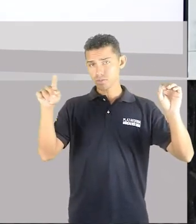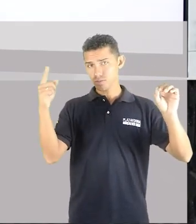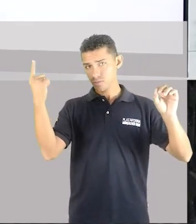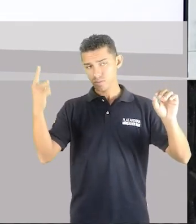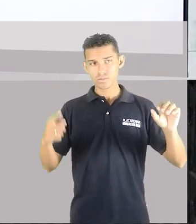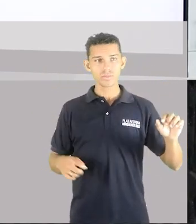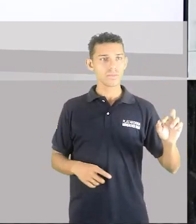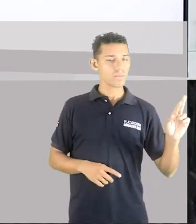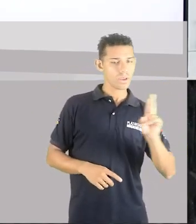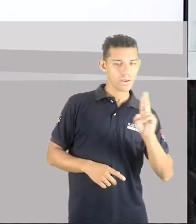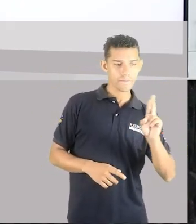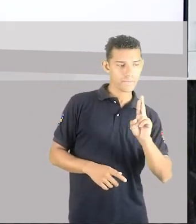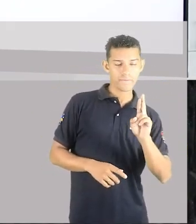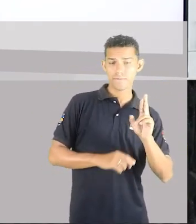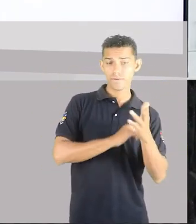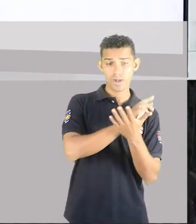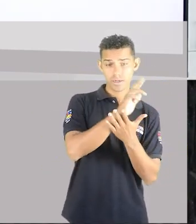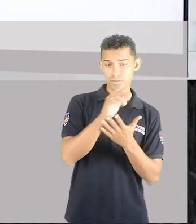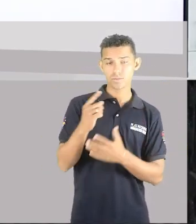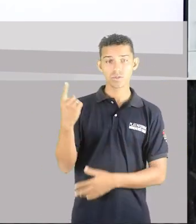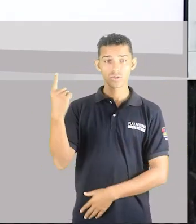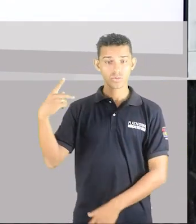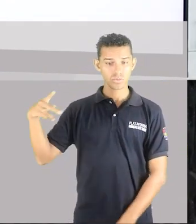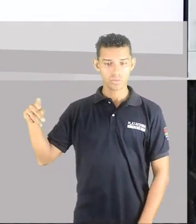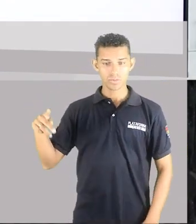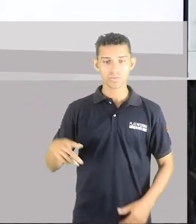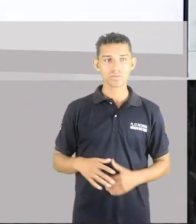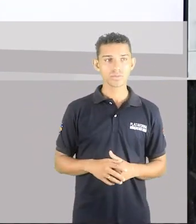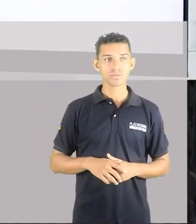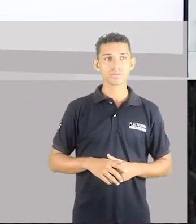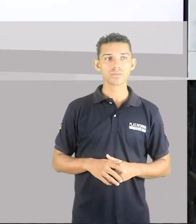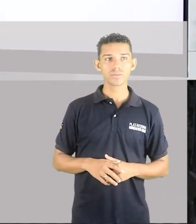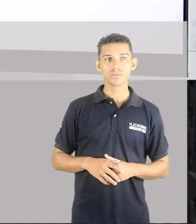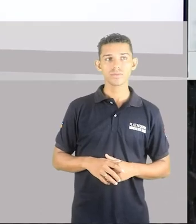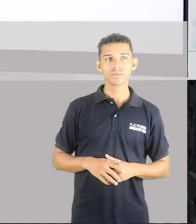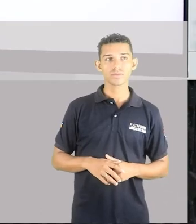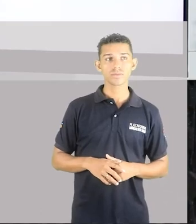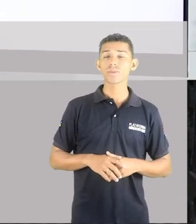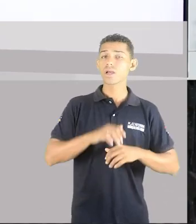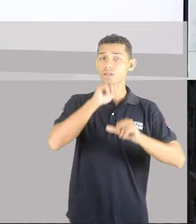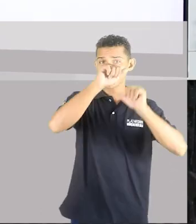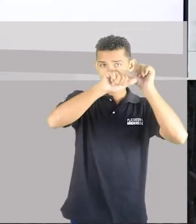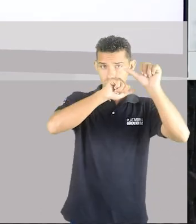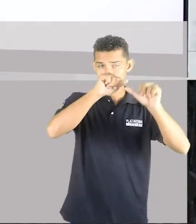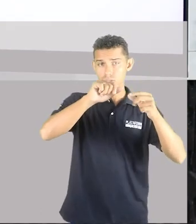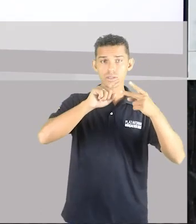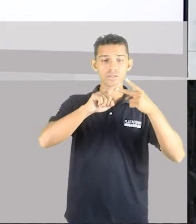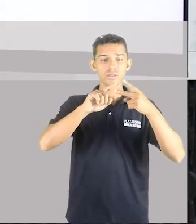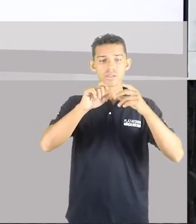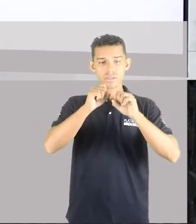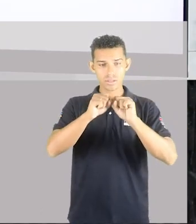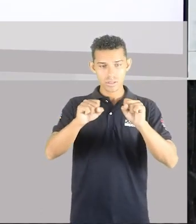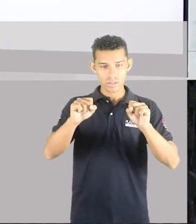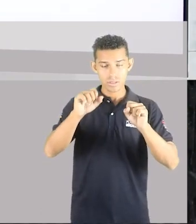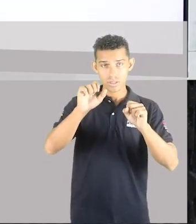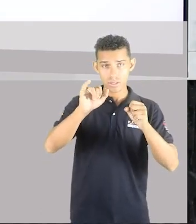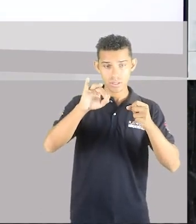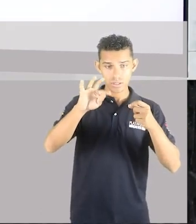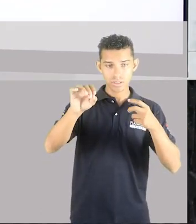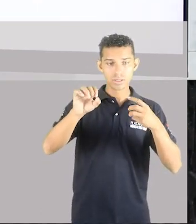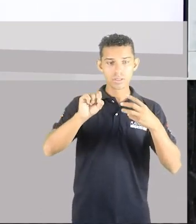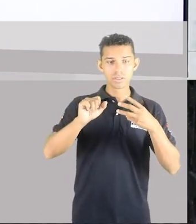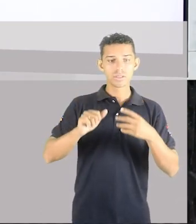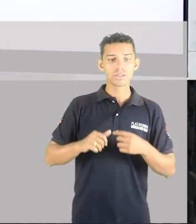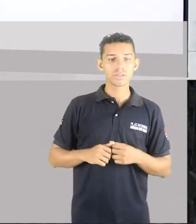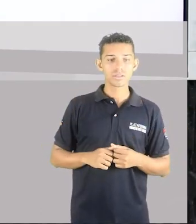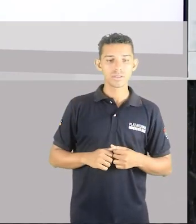Vários reagentes me dando um só produto, síntese ou adição. Então fica simples troca, síntese, síntese.